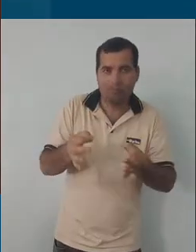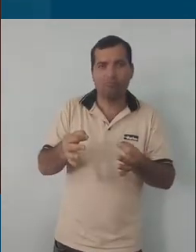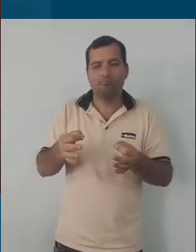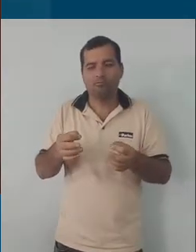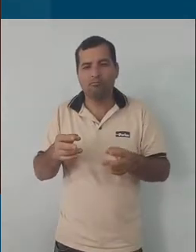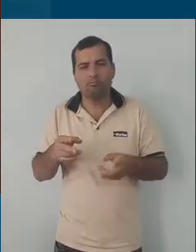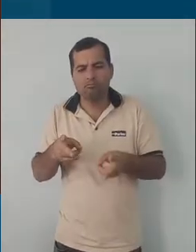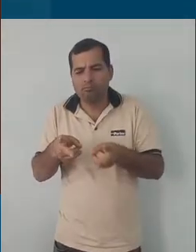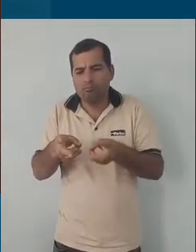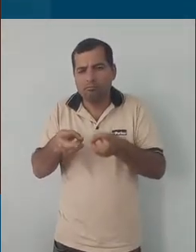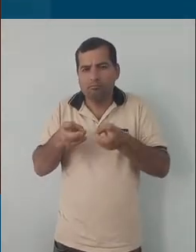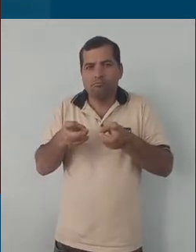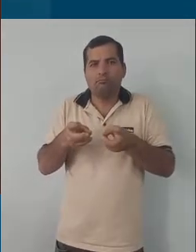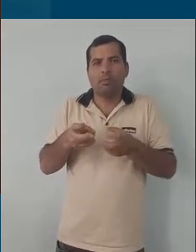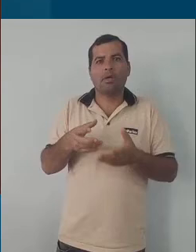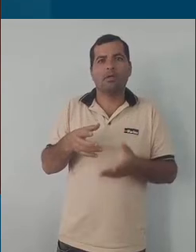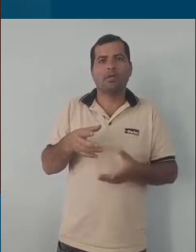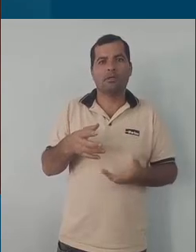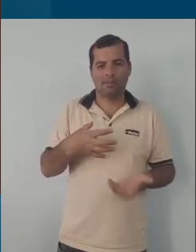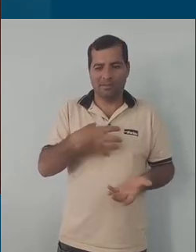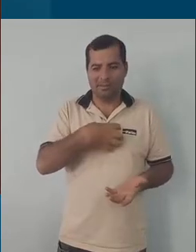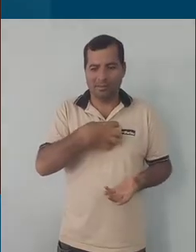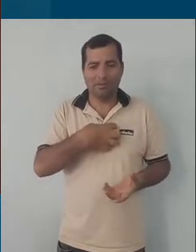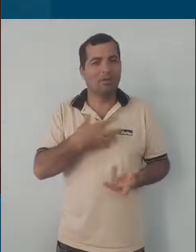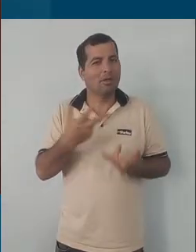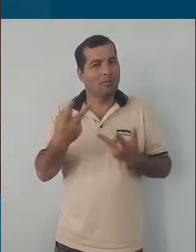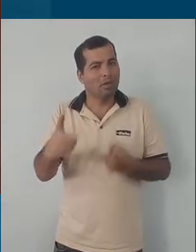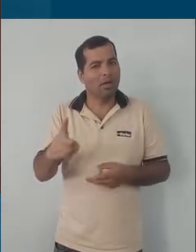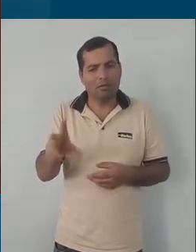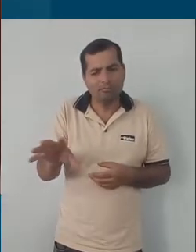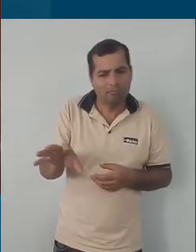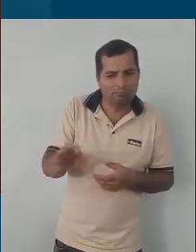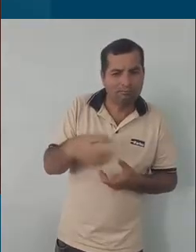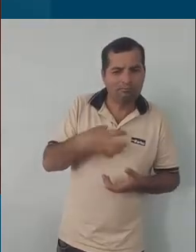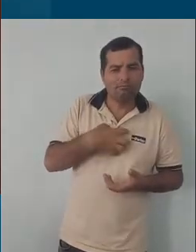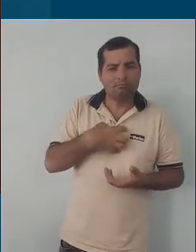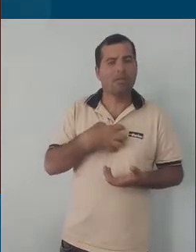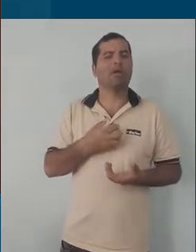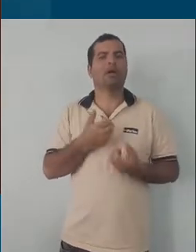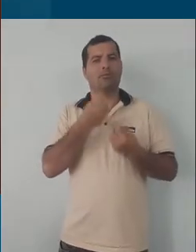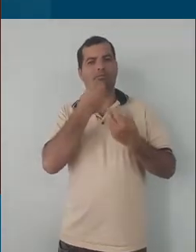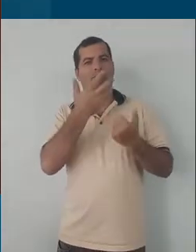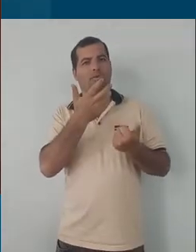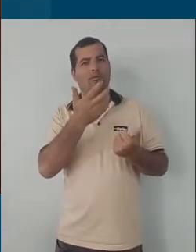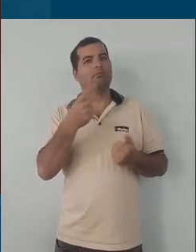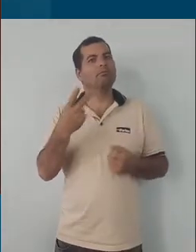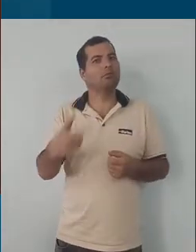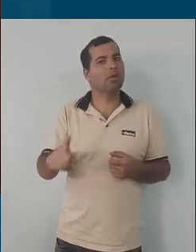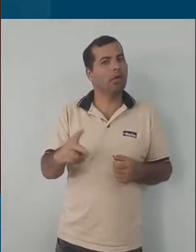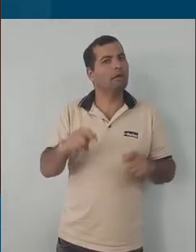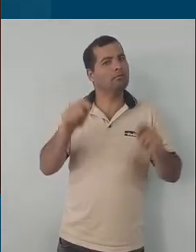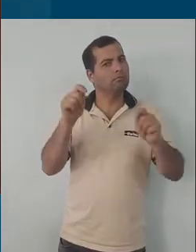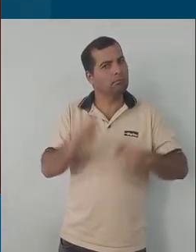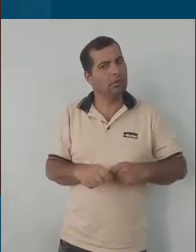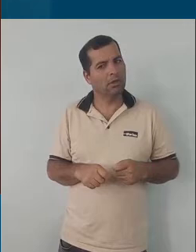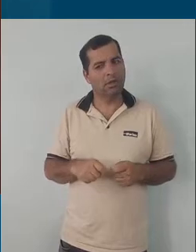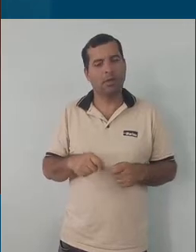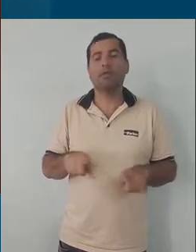elas possam ser sujeitos dos processos, e a gente trabalhe com técnicas de